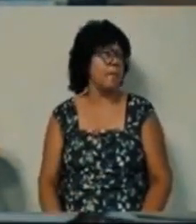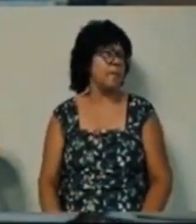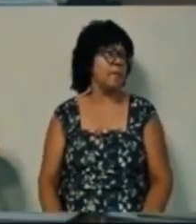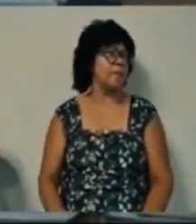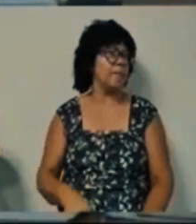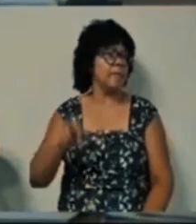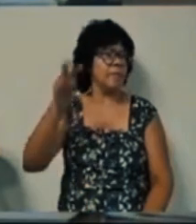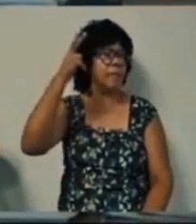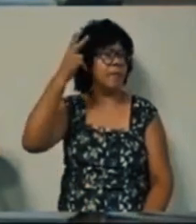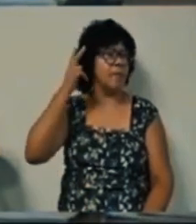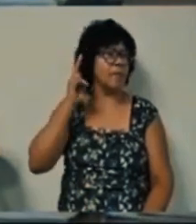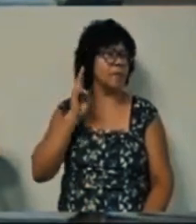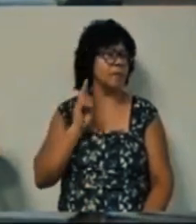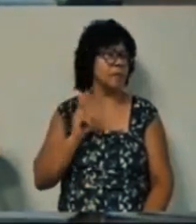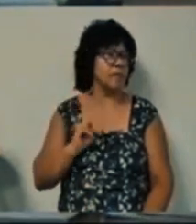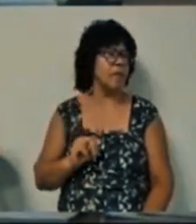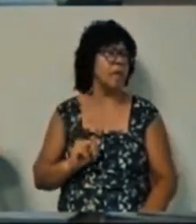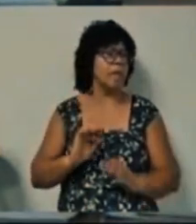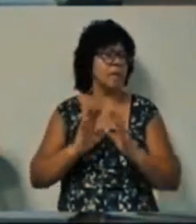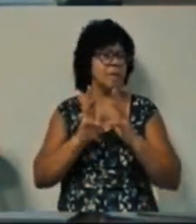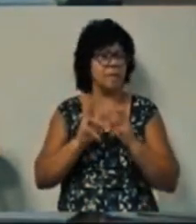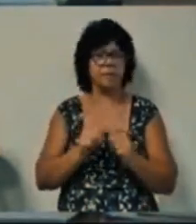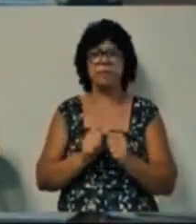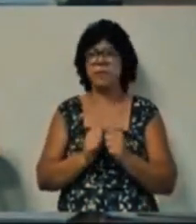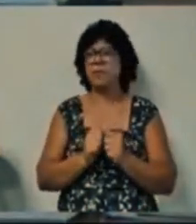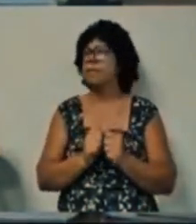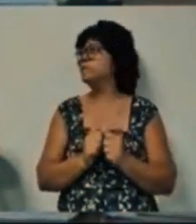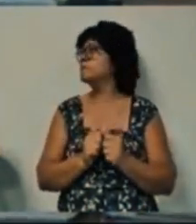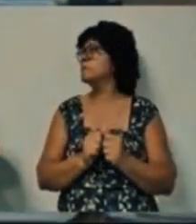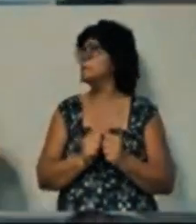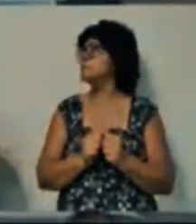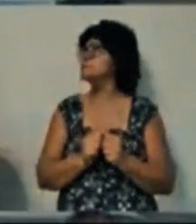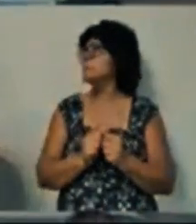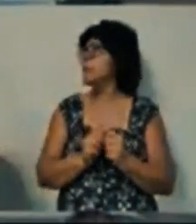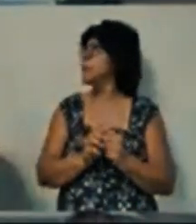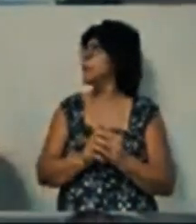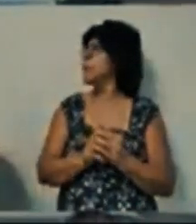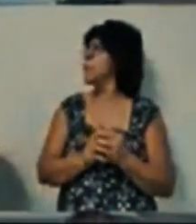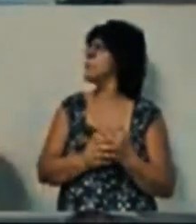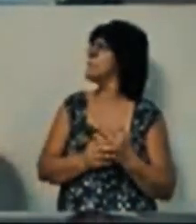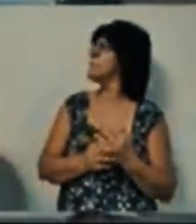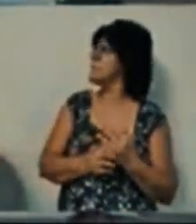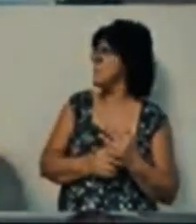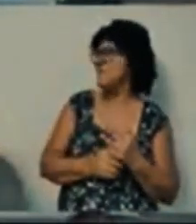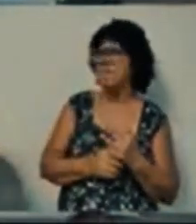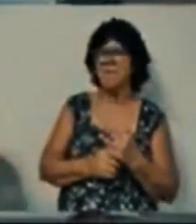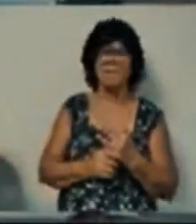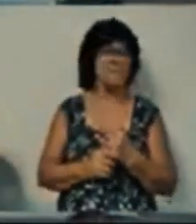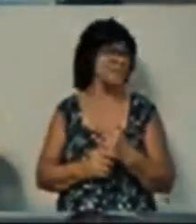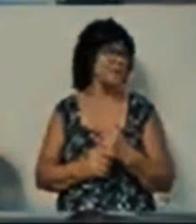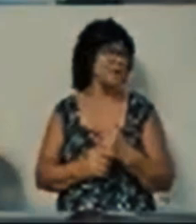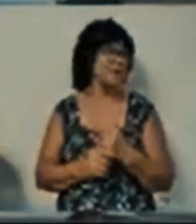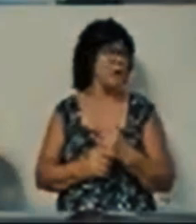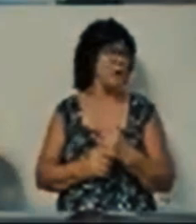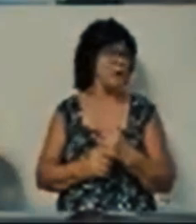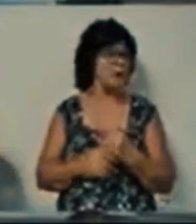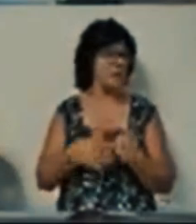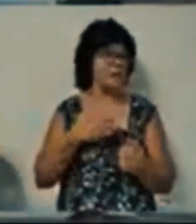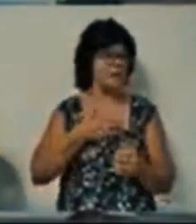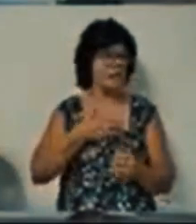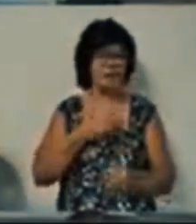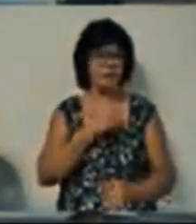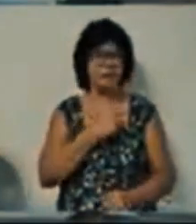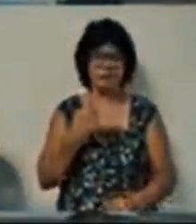e toda a diretoria, o corpo de obreiros dessa igreja. Trago o abraço do nosso pastor presidente mais uma vez, pastor